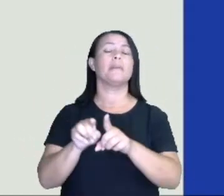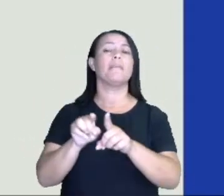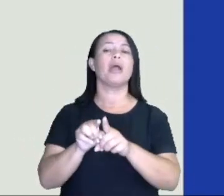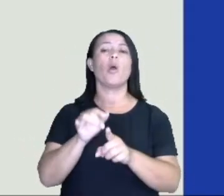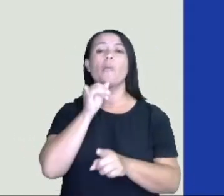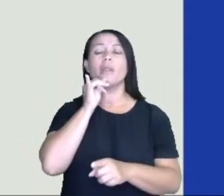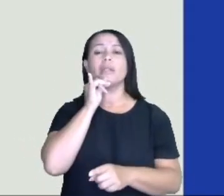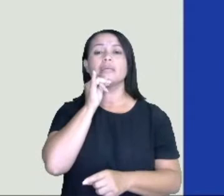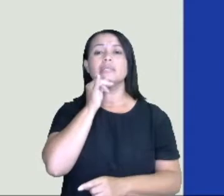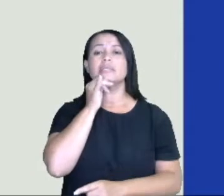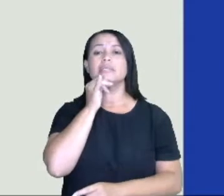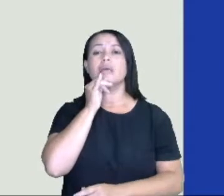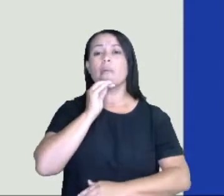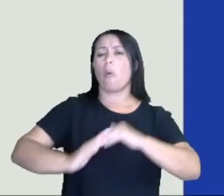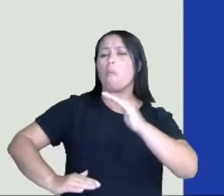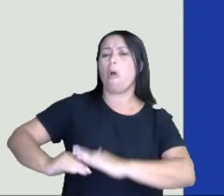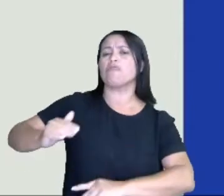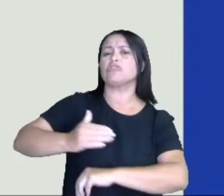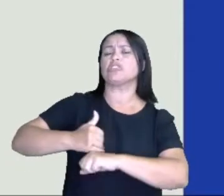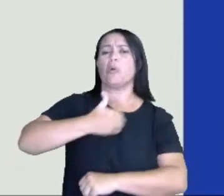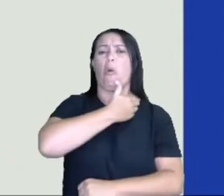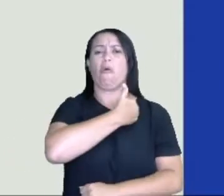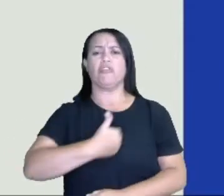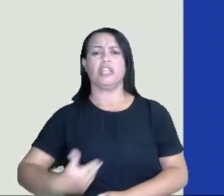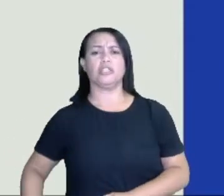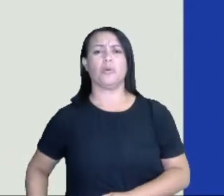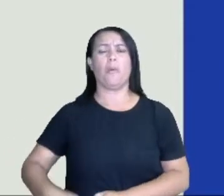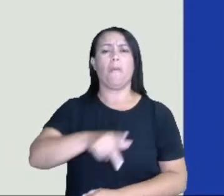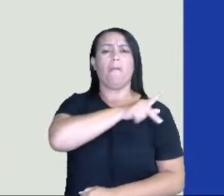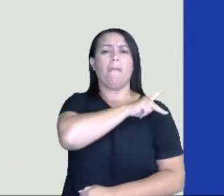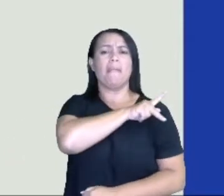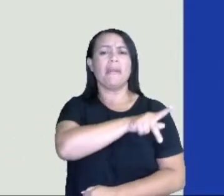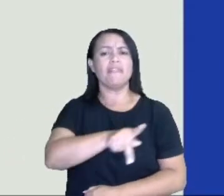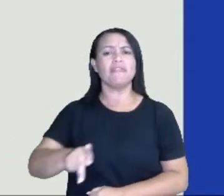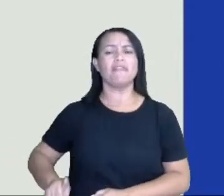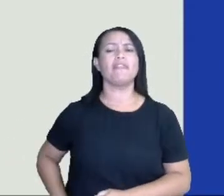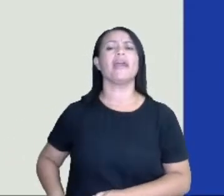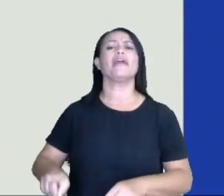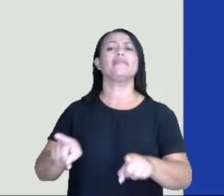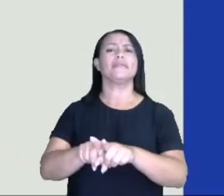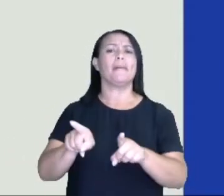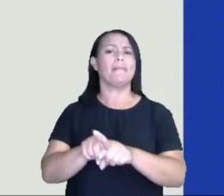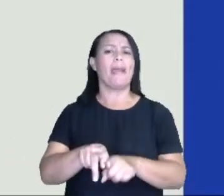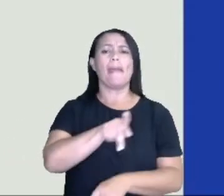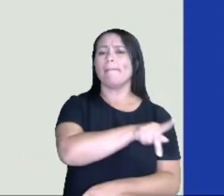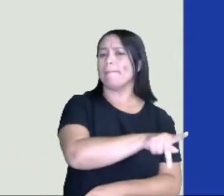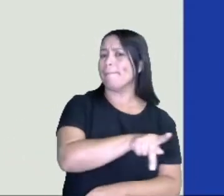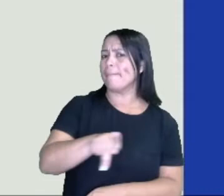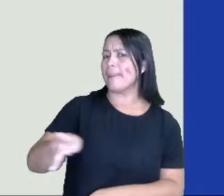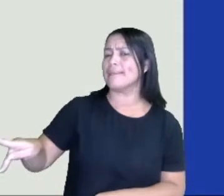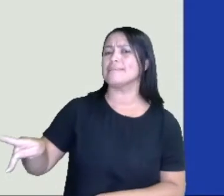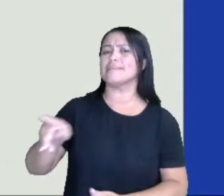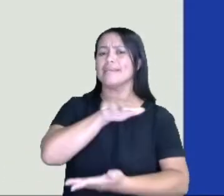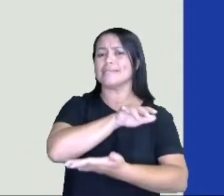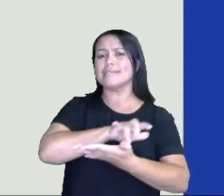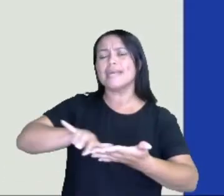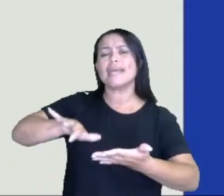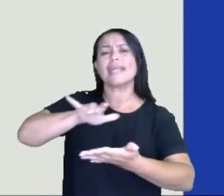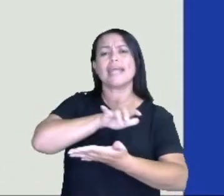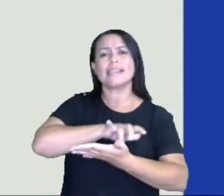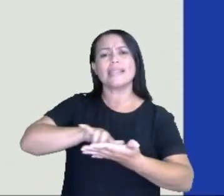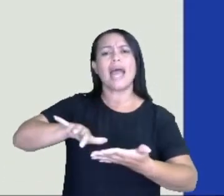gente. Governador, prefeito municipal, presidente da República,